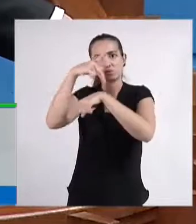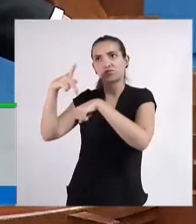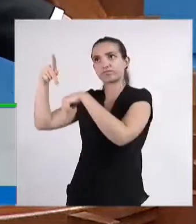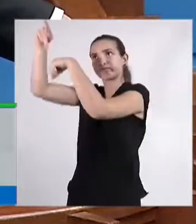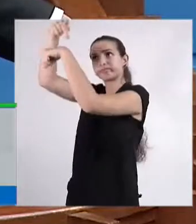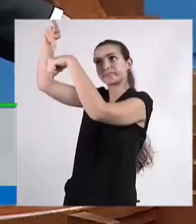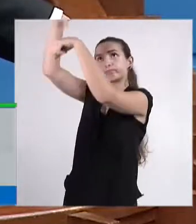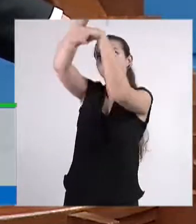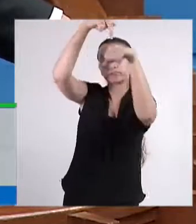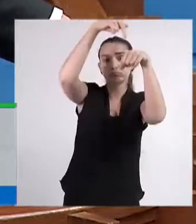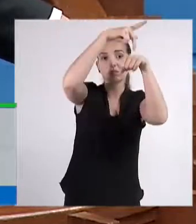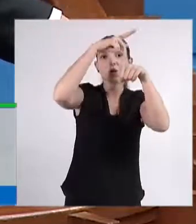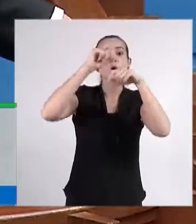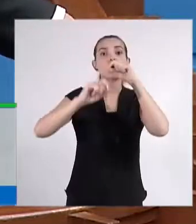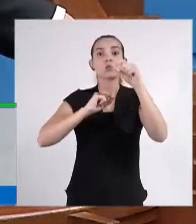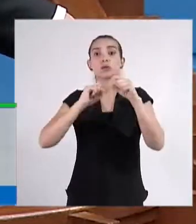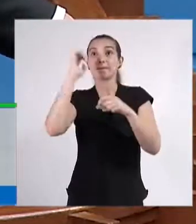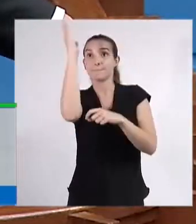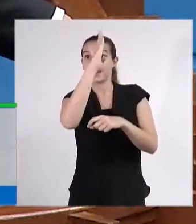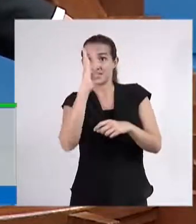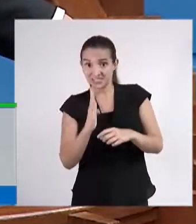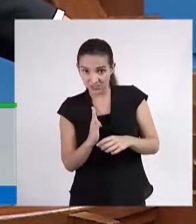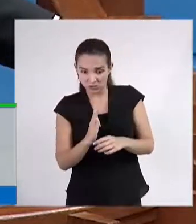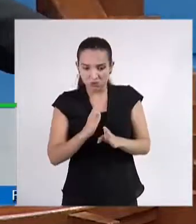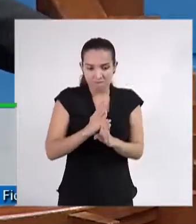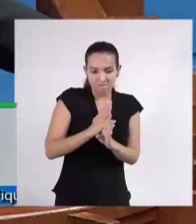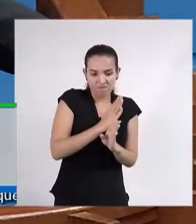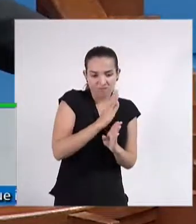que fazem fronteira com o Brasil e que também